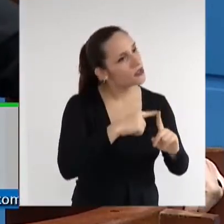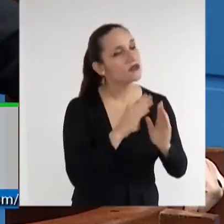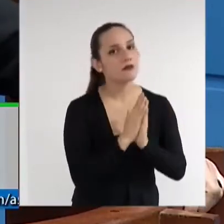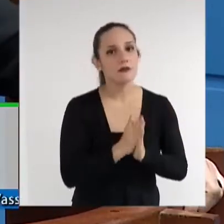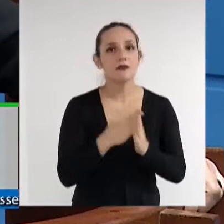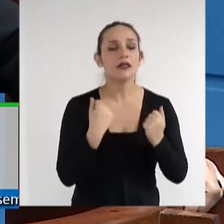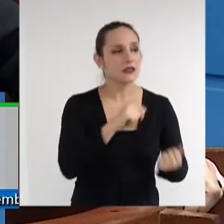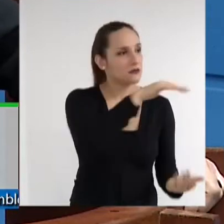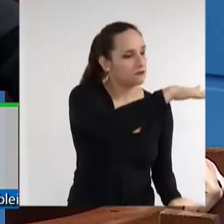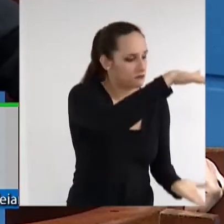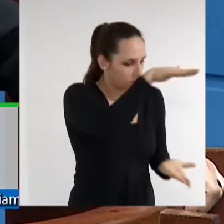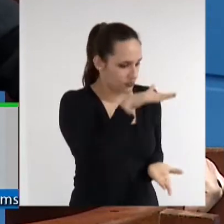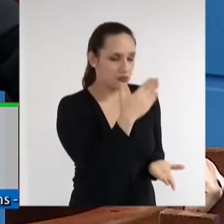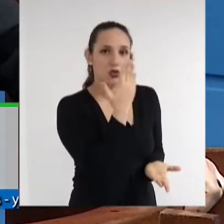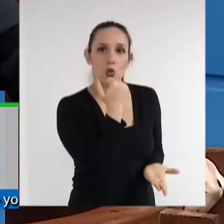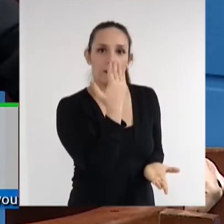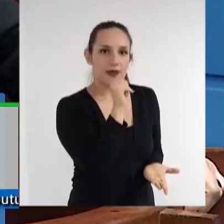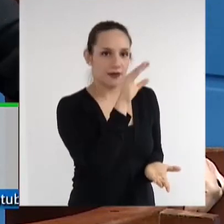para ter uma cesta básica.